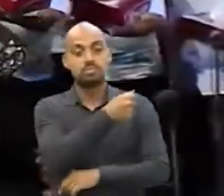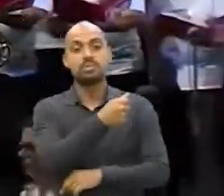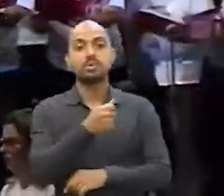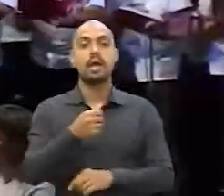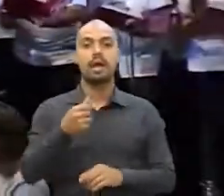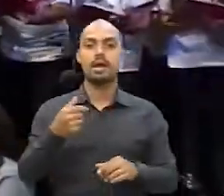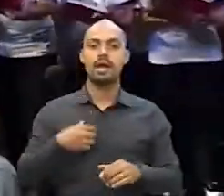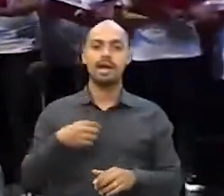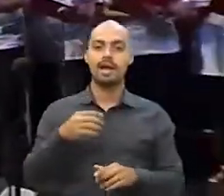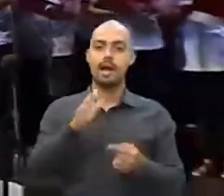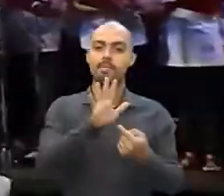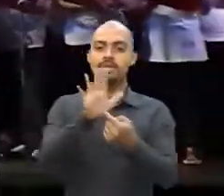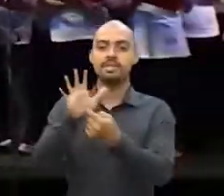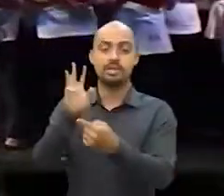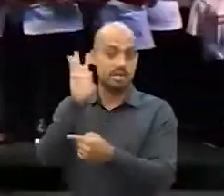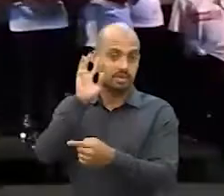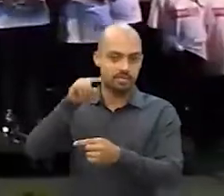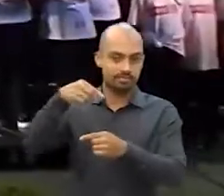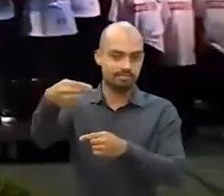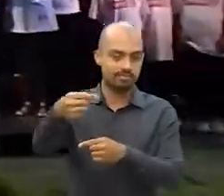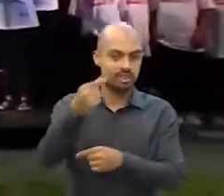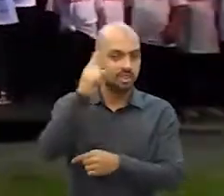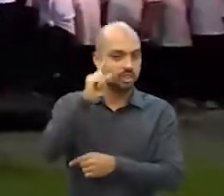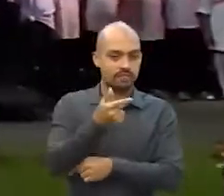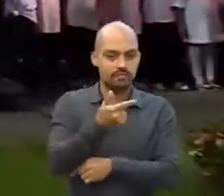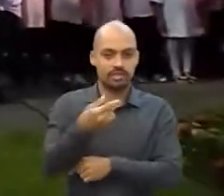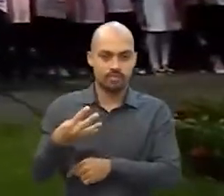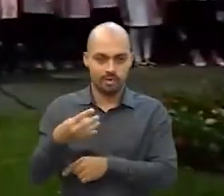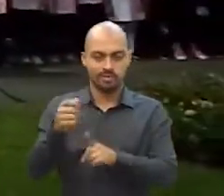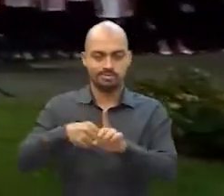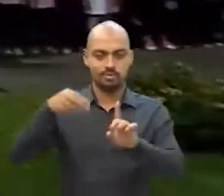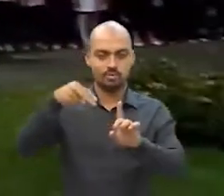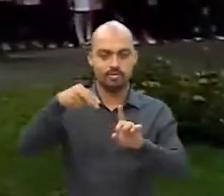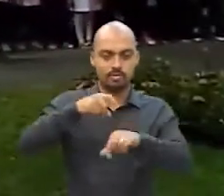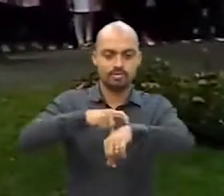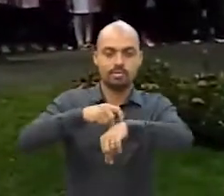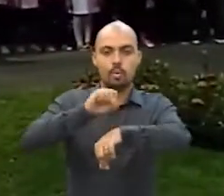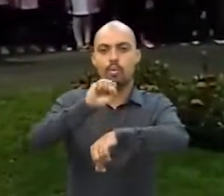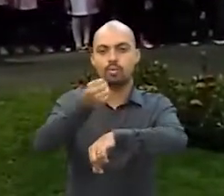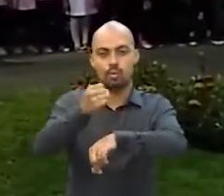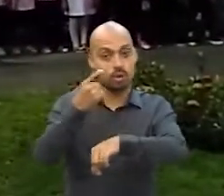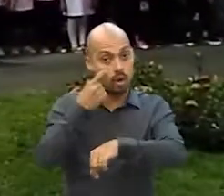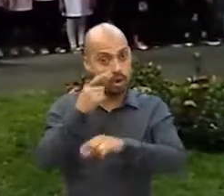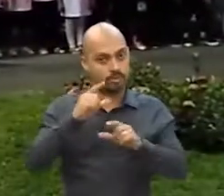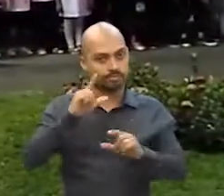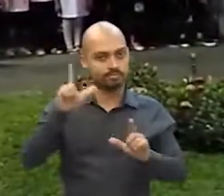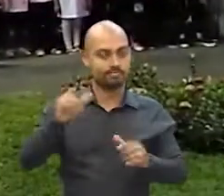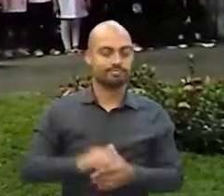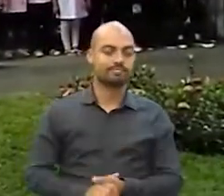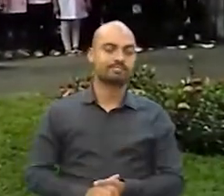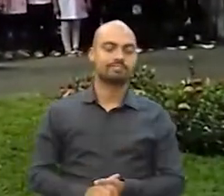apresentação rola na próxima terça-feira, dia 24 de novembro, a partir das 8 horas. Fica ligadinho lá.